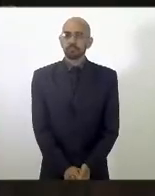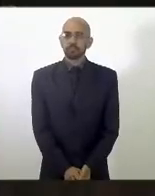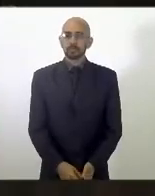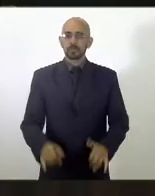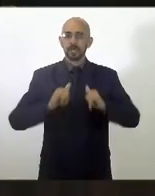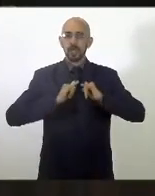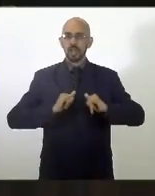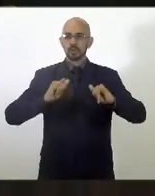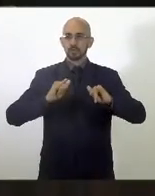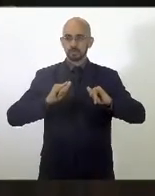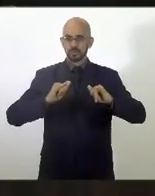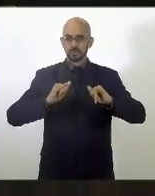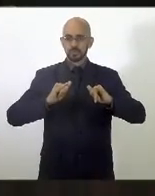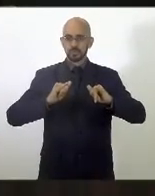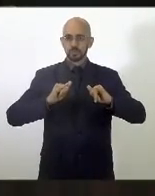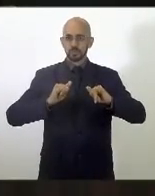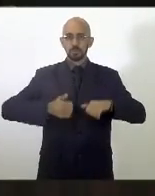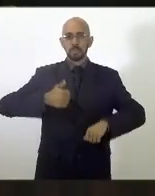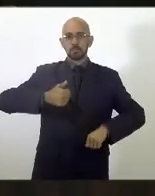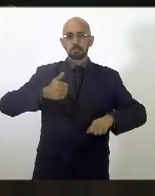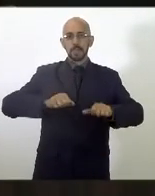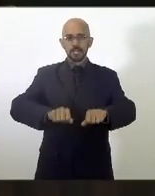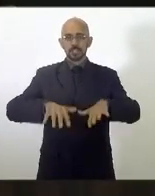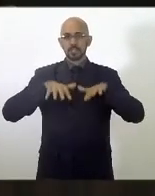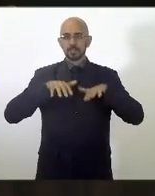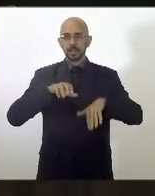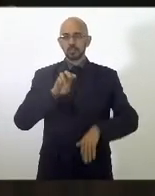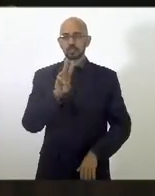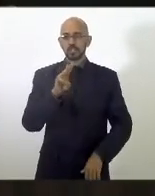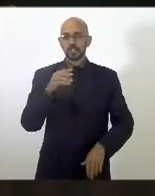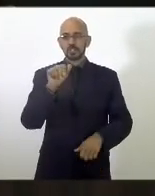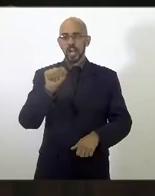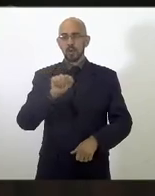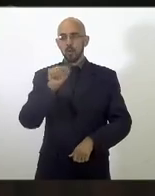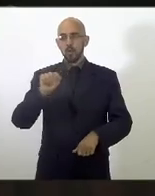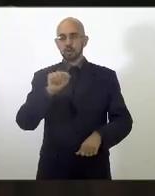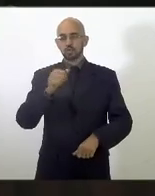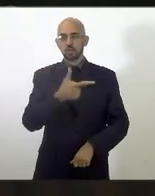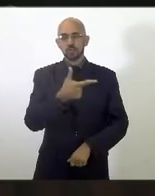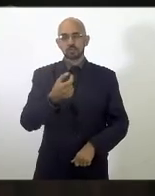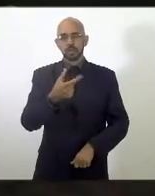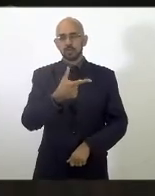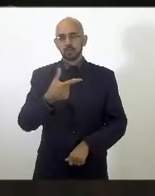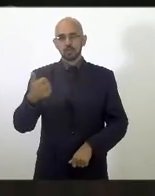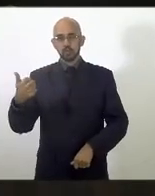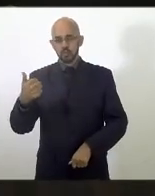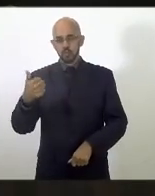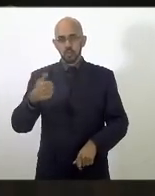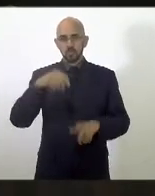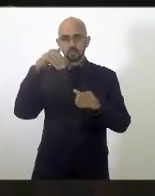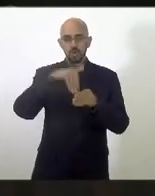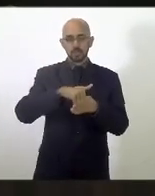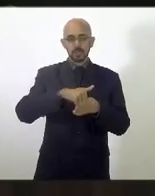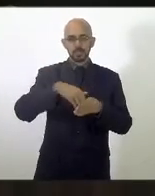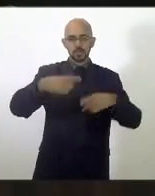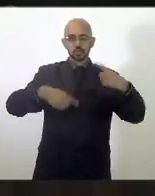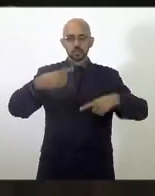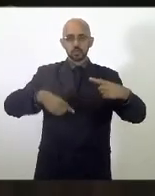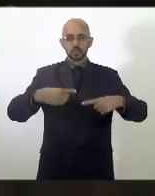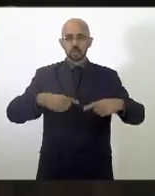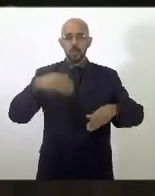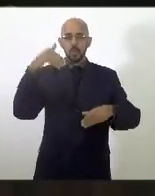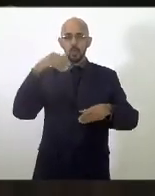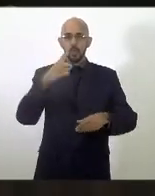Anuncio primeira sessão extraordinária do dia 3 de agosto de 2021, em regime de urgência, em votação e discussão única, projeto de